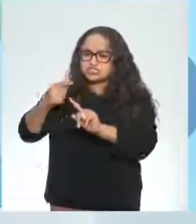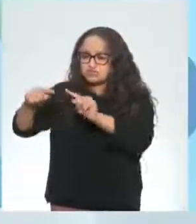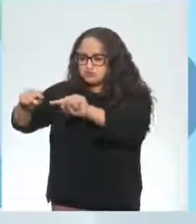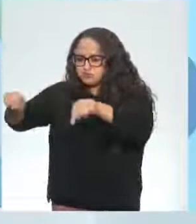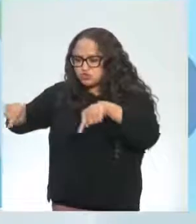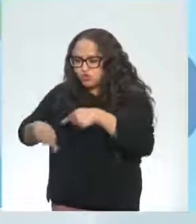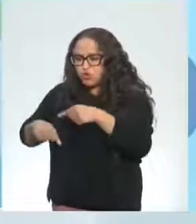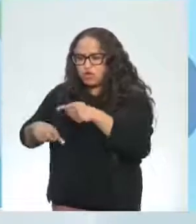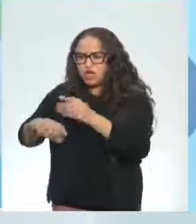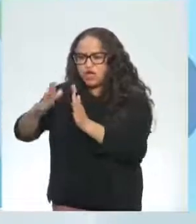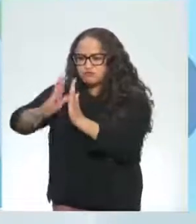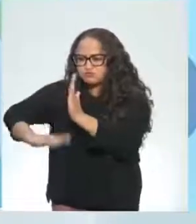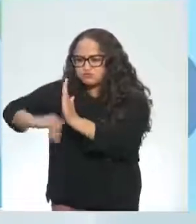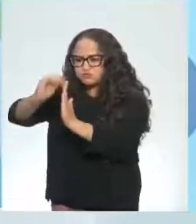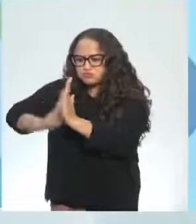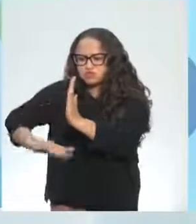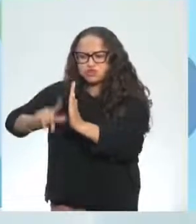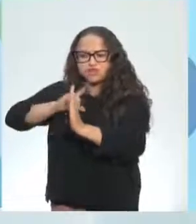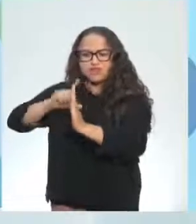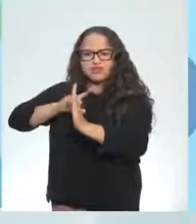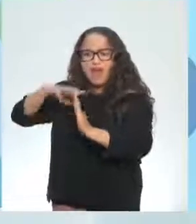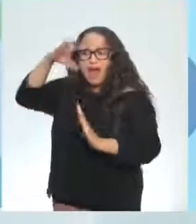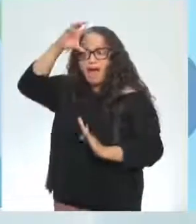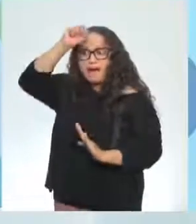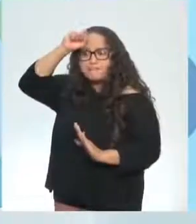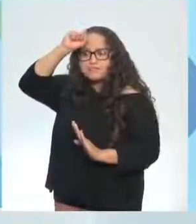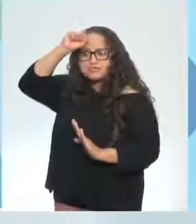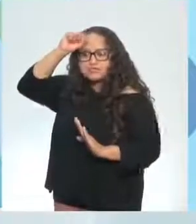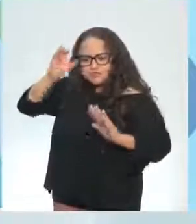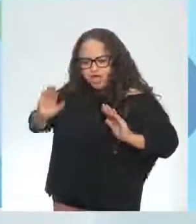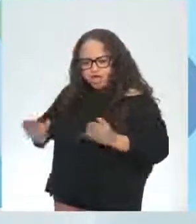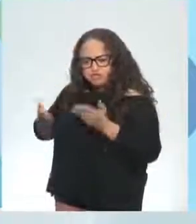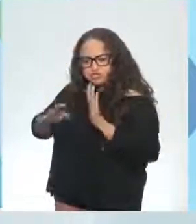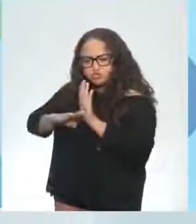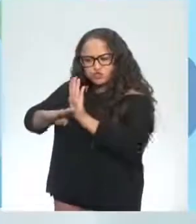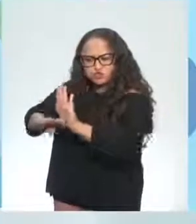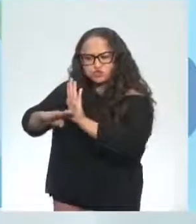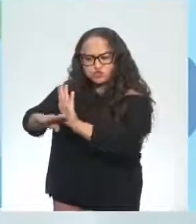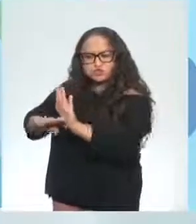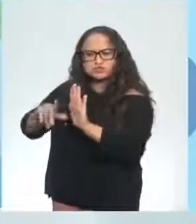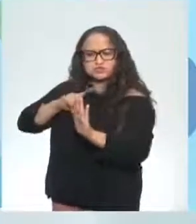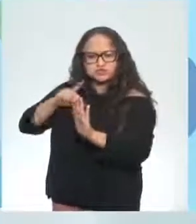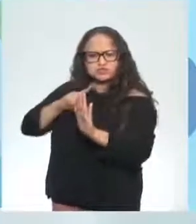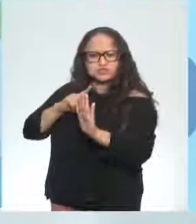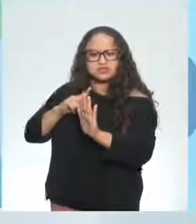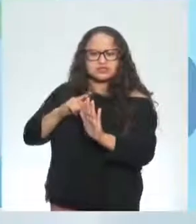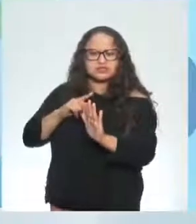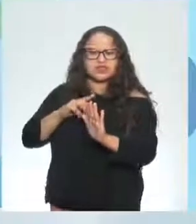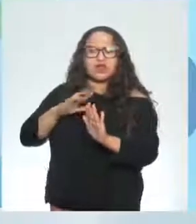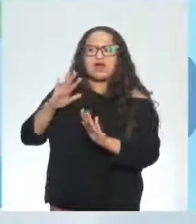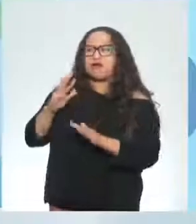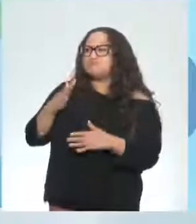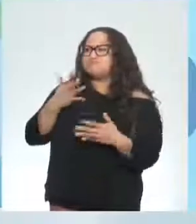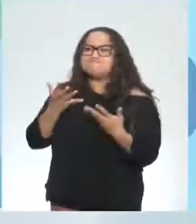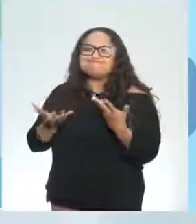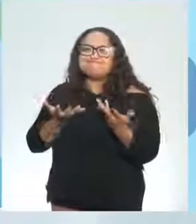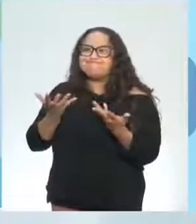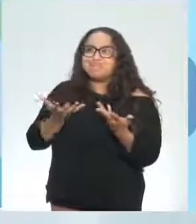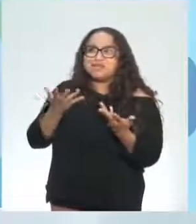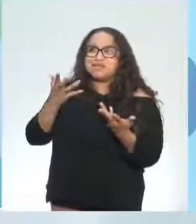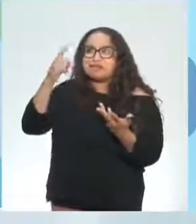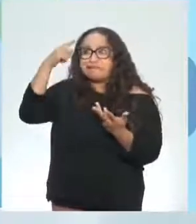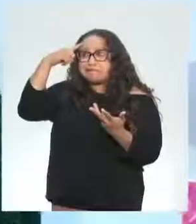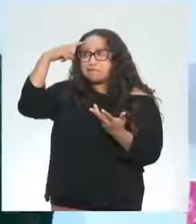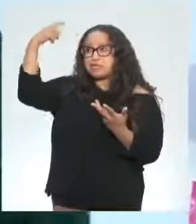têm alguns aprendizes, né, alguns auxiliares. Tá? Então, geralmente ele tem uma ideia inicial e